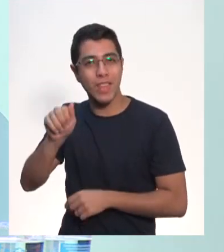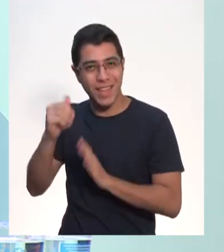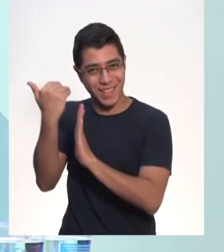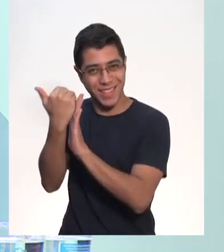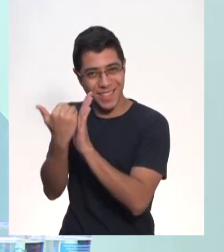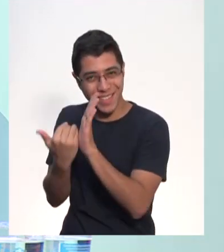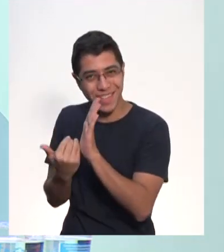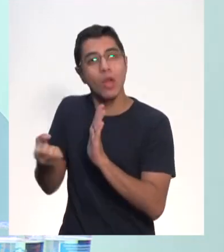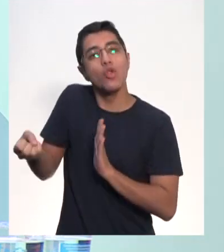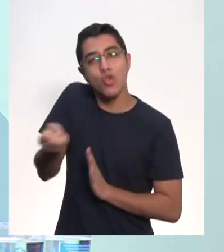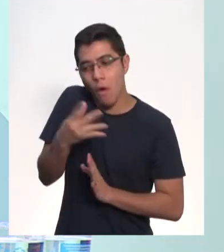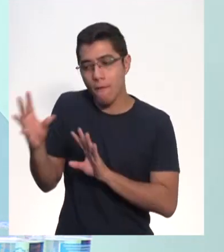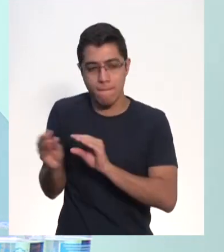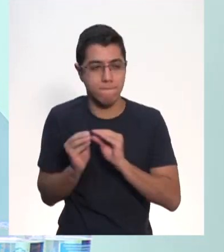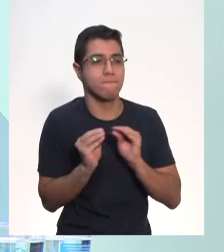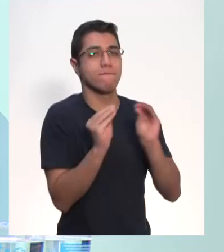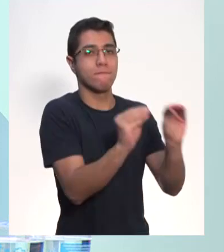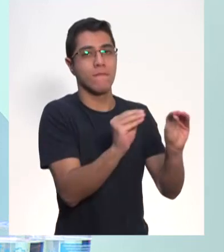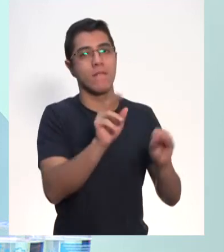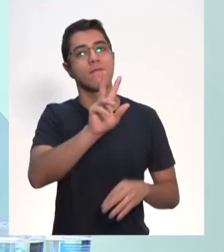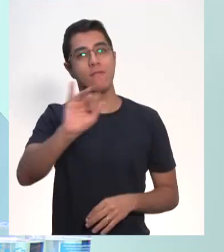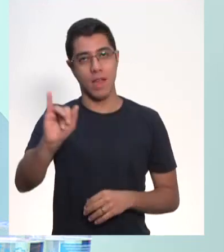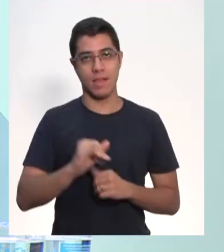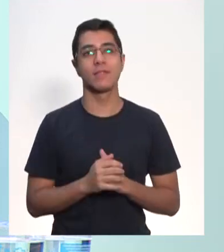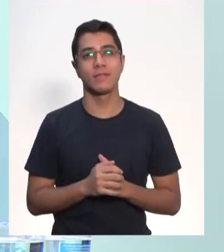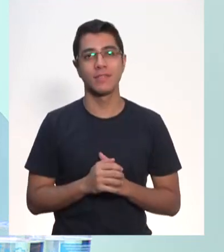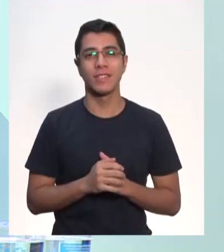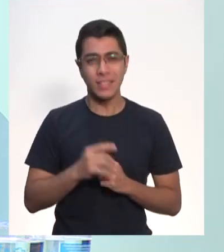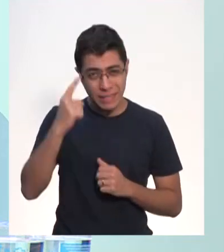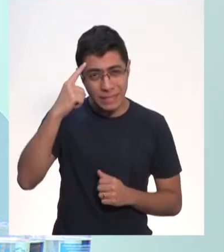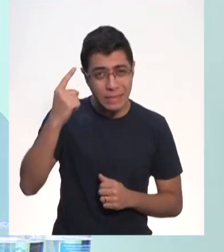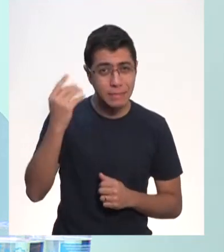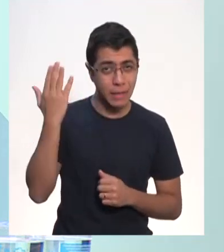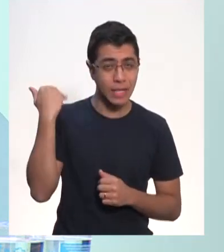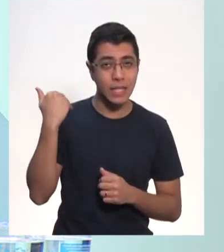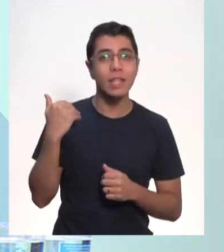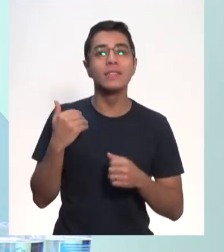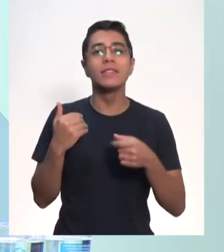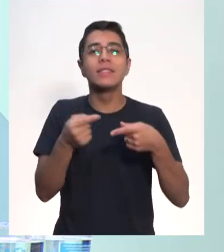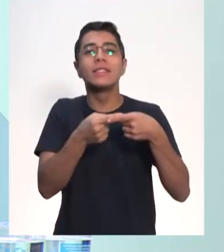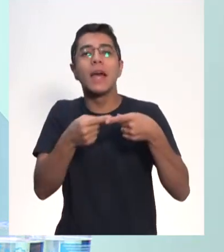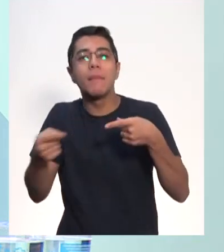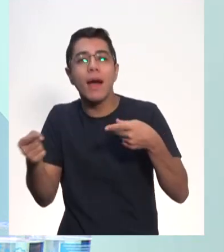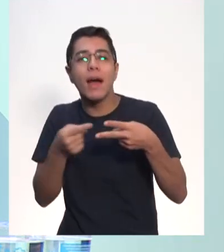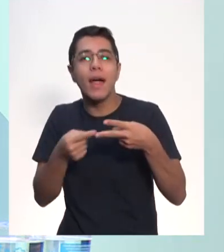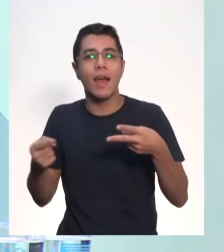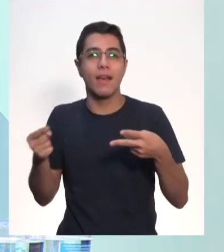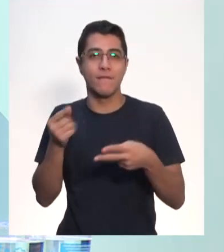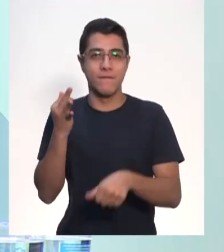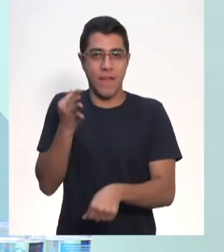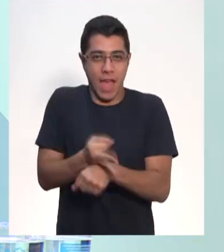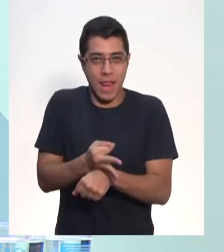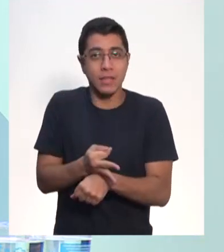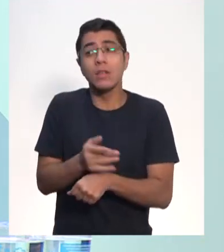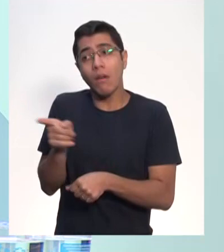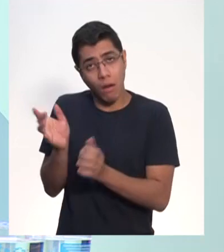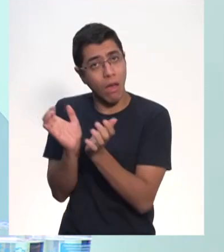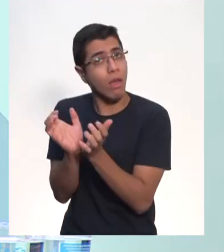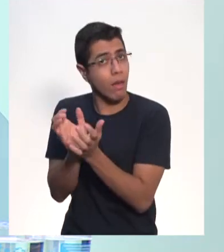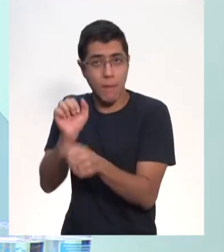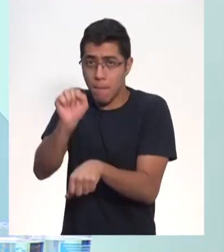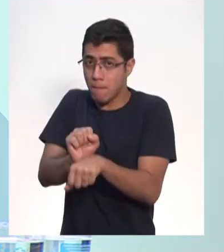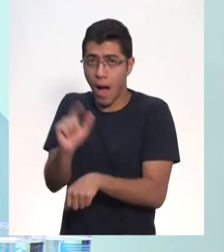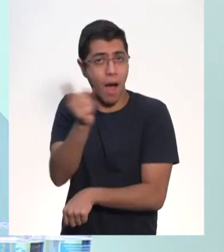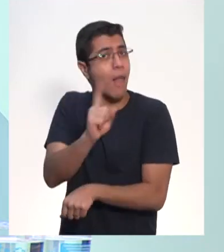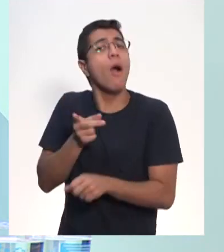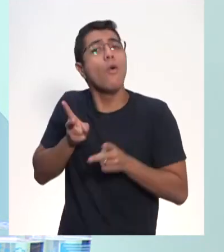equipes continuaram trabalhando, né, para que a gente tivesse essas pautas disponibilizadas o mais rápido possível, para